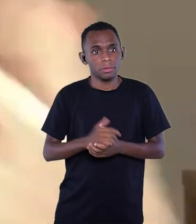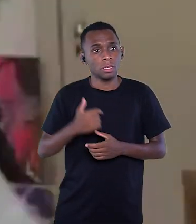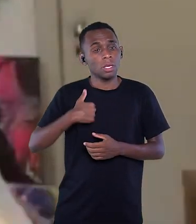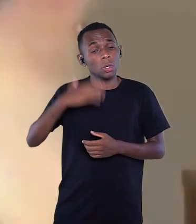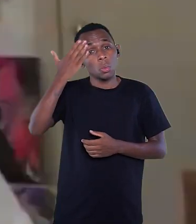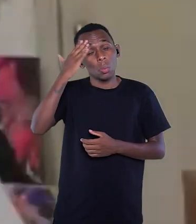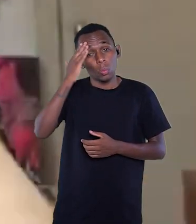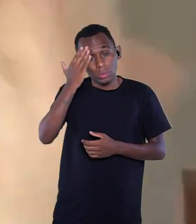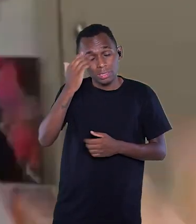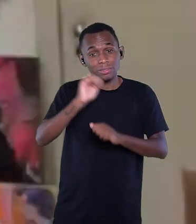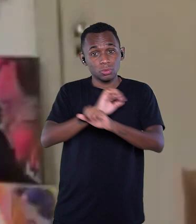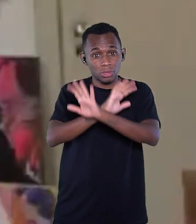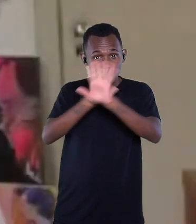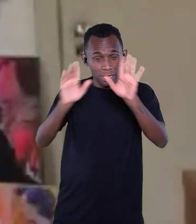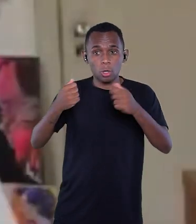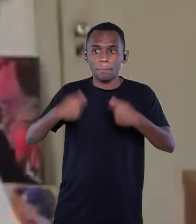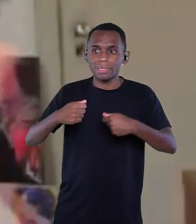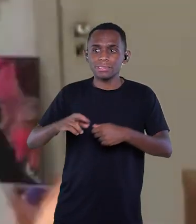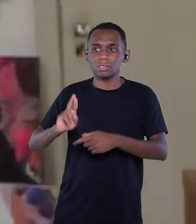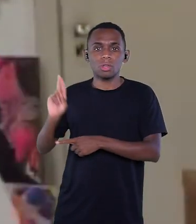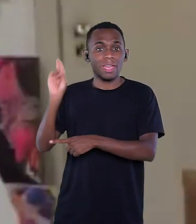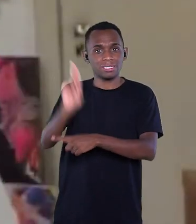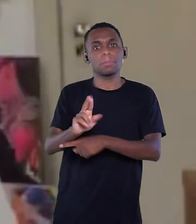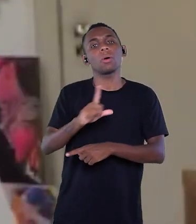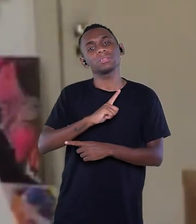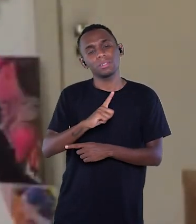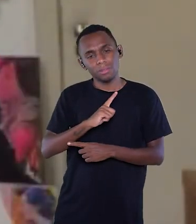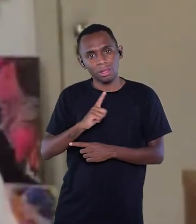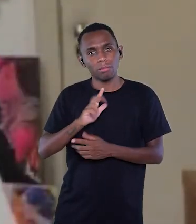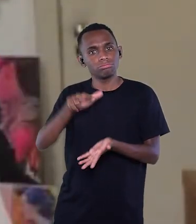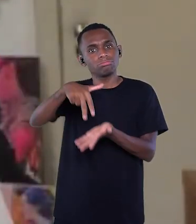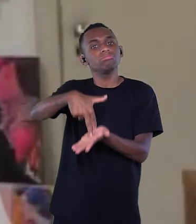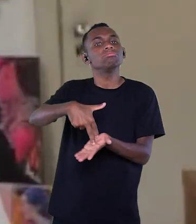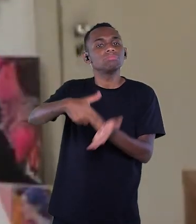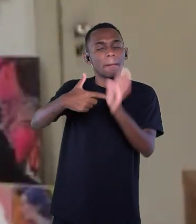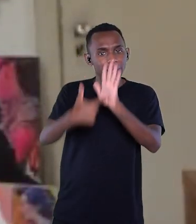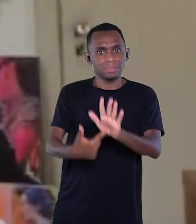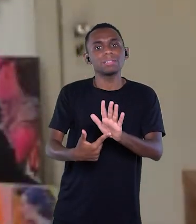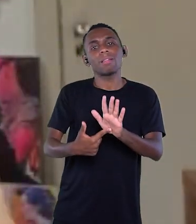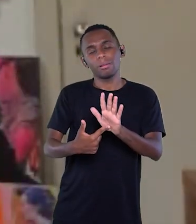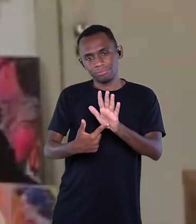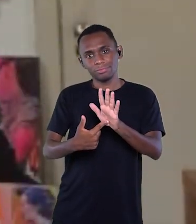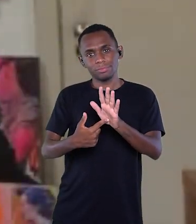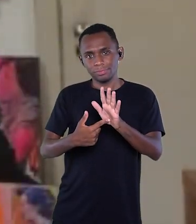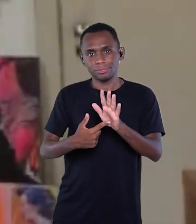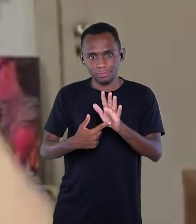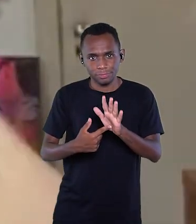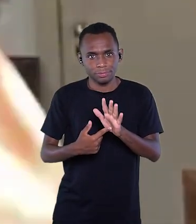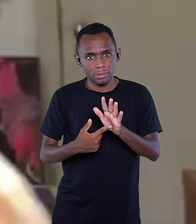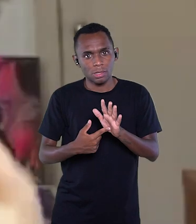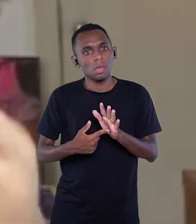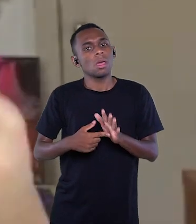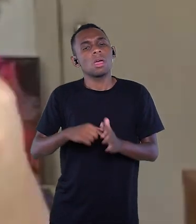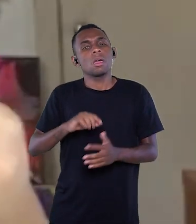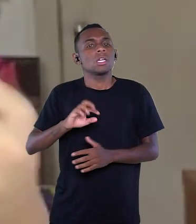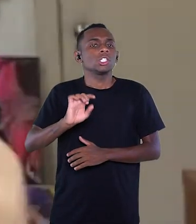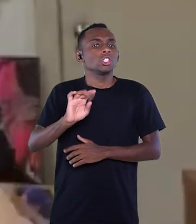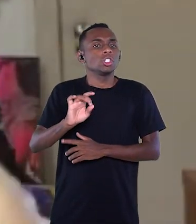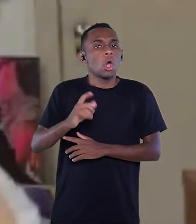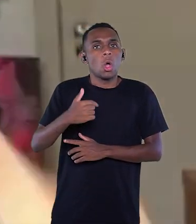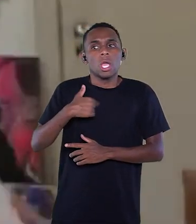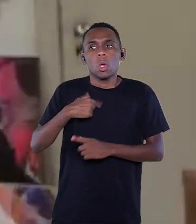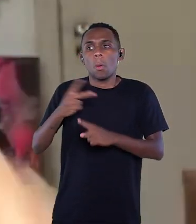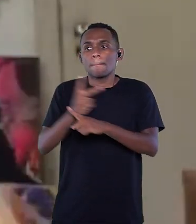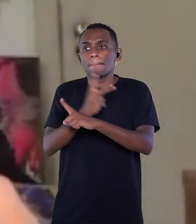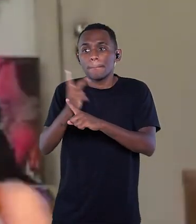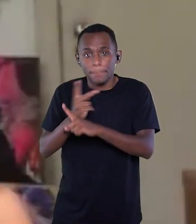eu entendo que eu tenho que dar uma resposta, assim, eu acho que eu fui chamada a dar essa resposta, mais do que necessariamente era algo que eu